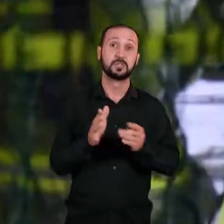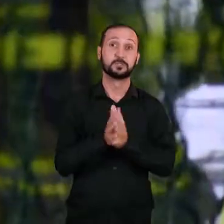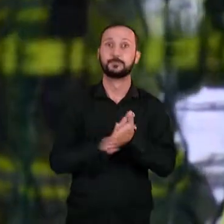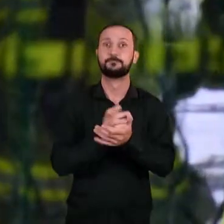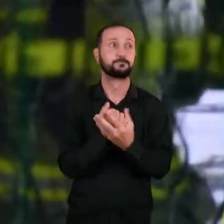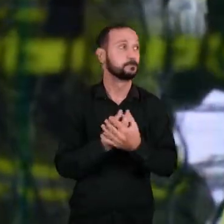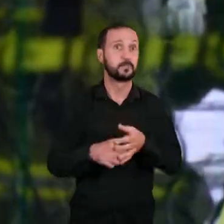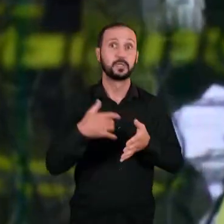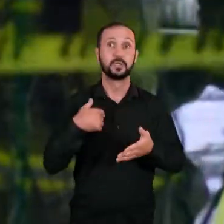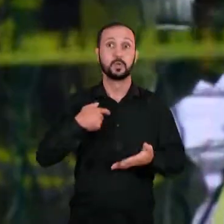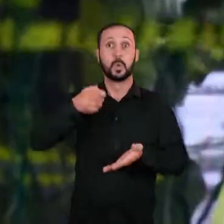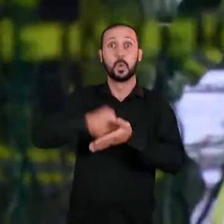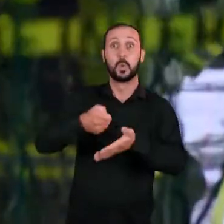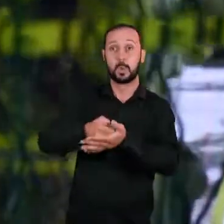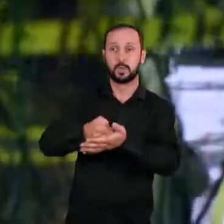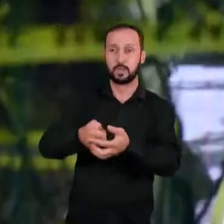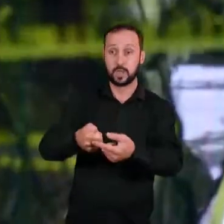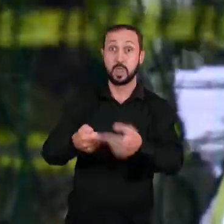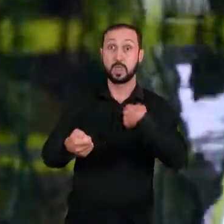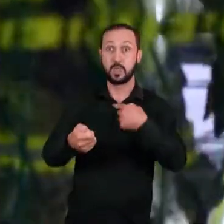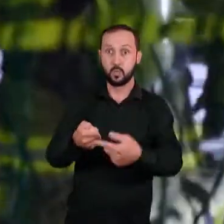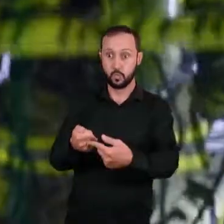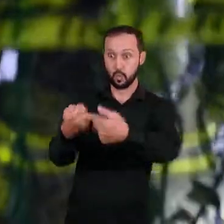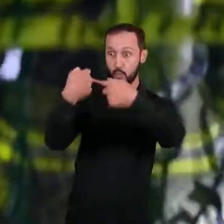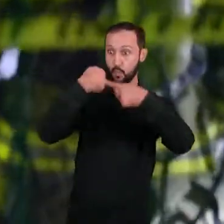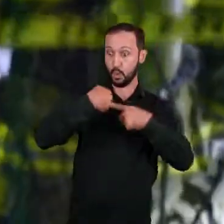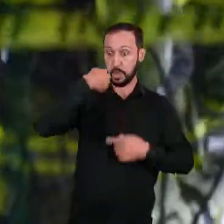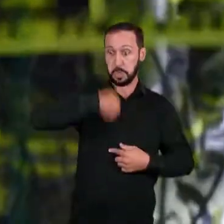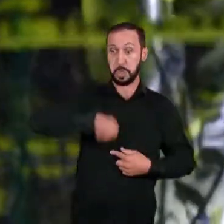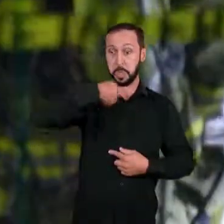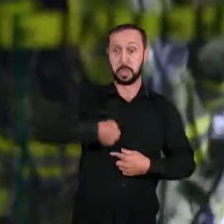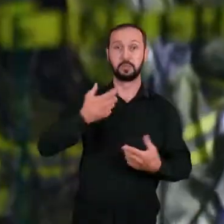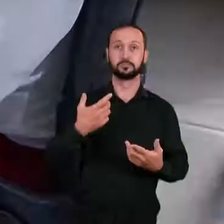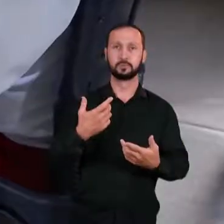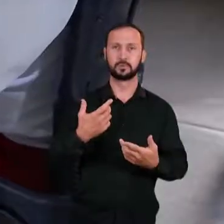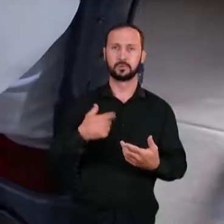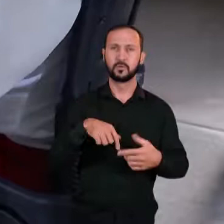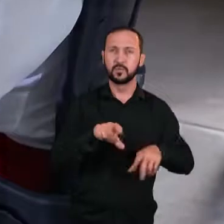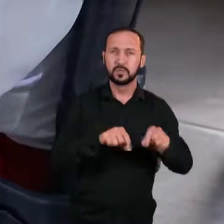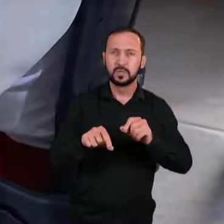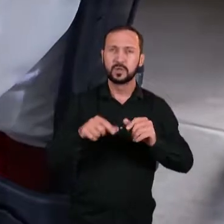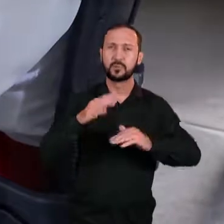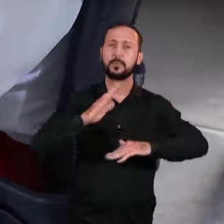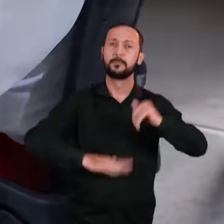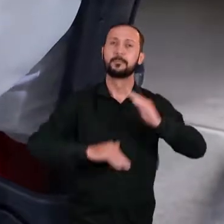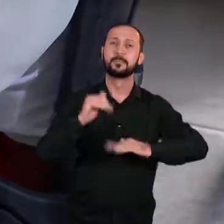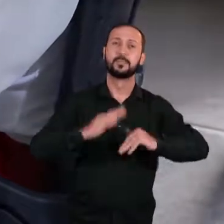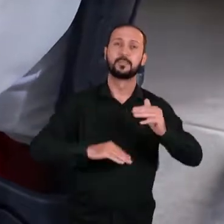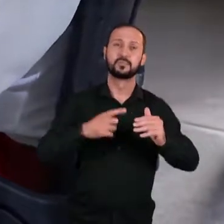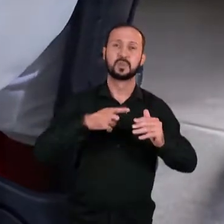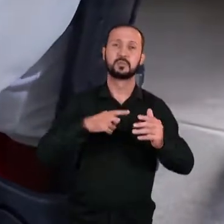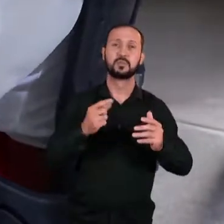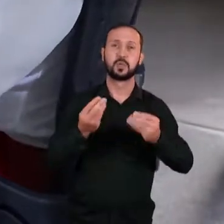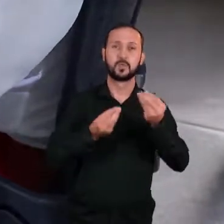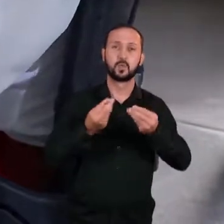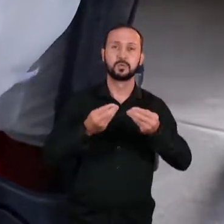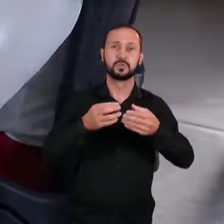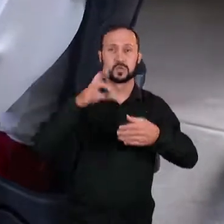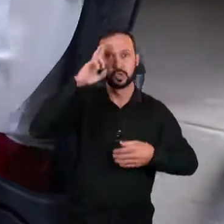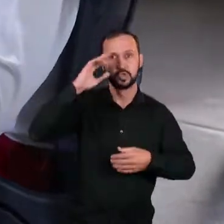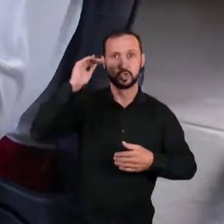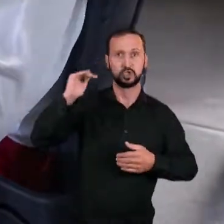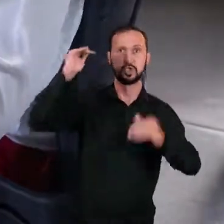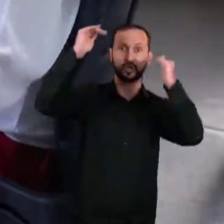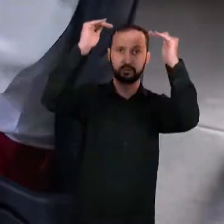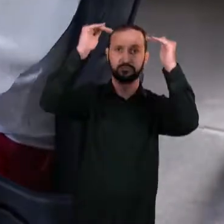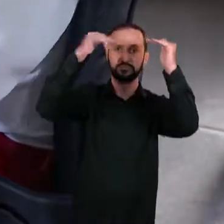cobro muito. Será que precisa escolher uma profissão e dentro dessa profissão você querer ter um cargo de chefia, ter um cargo que